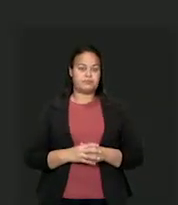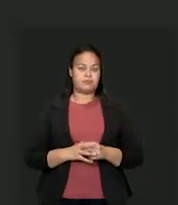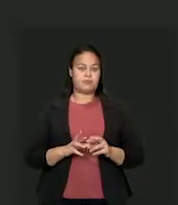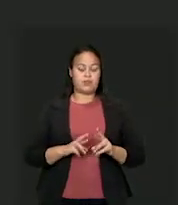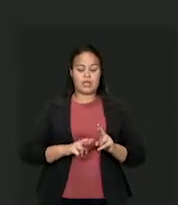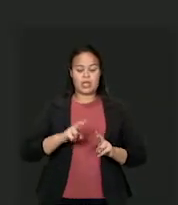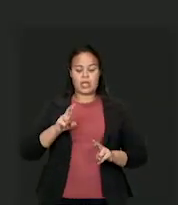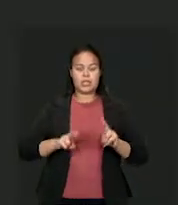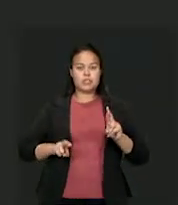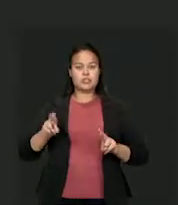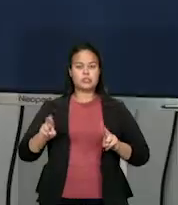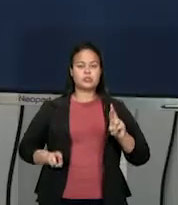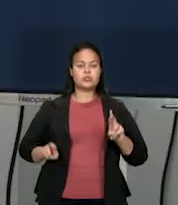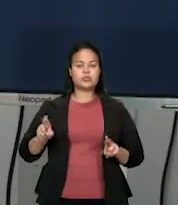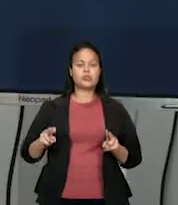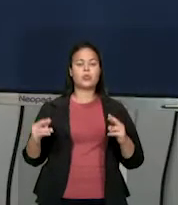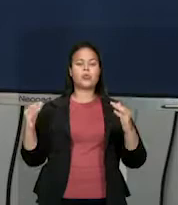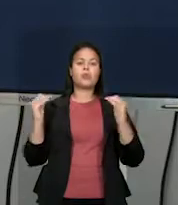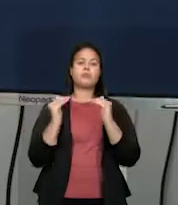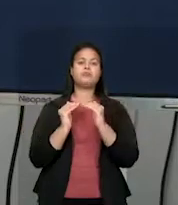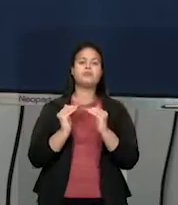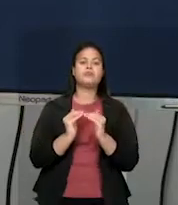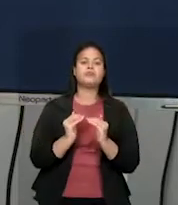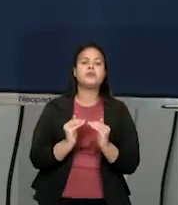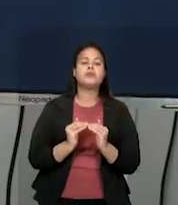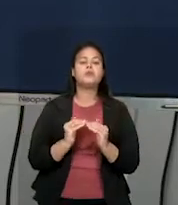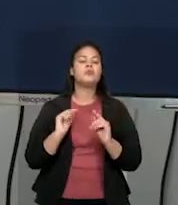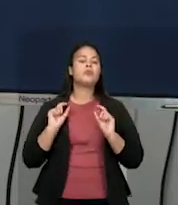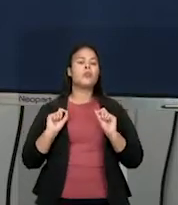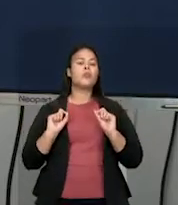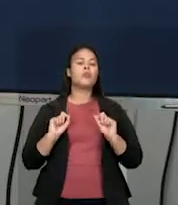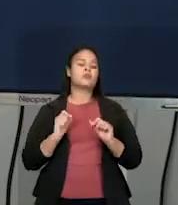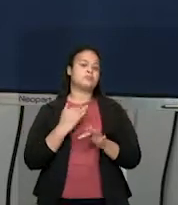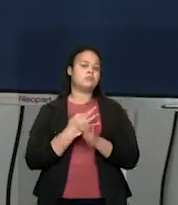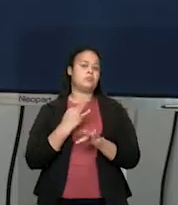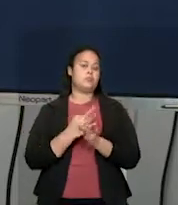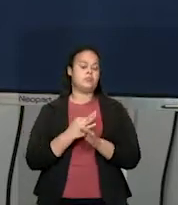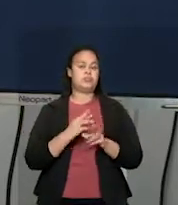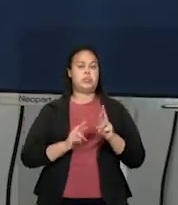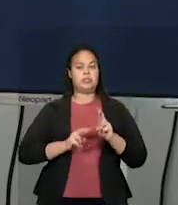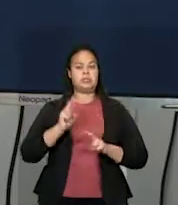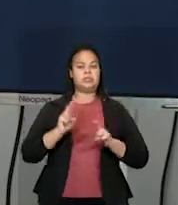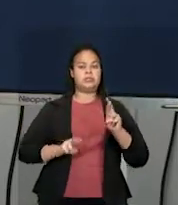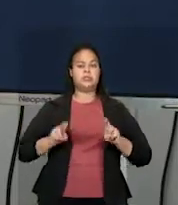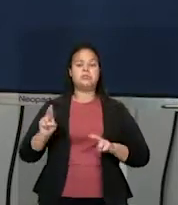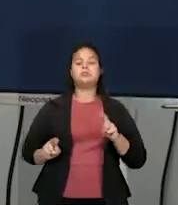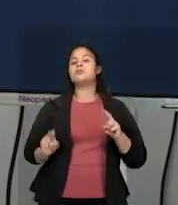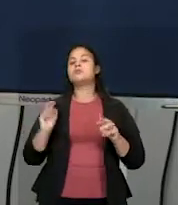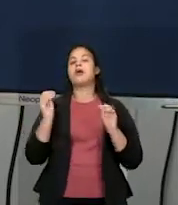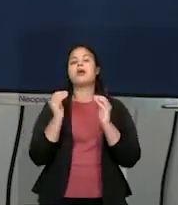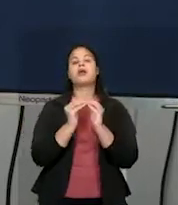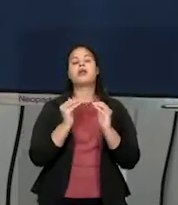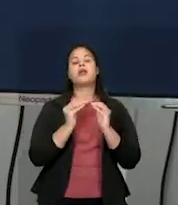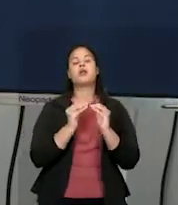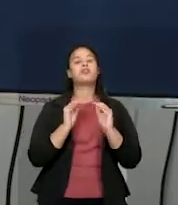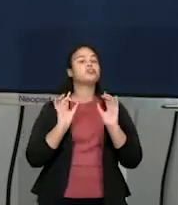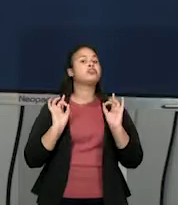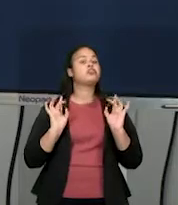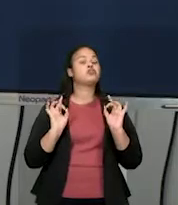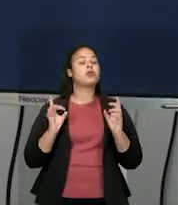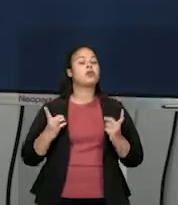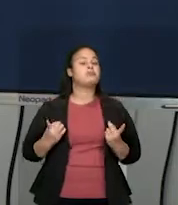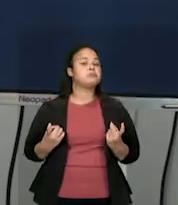Resistor equivalente. O que é um resistor equivalente? Resistor equivalente é um resistor que